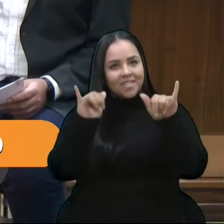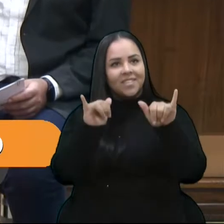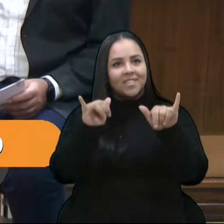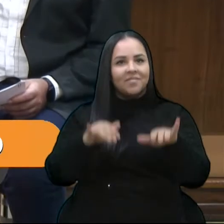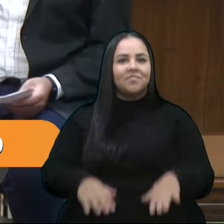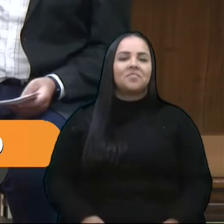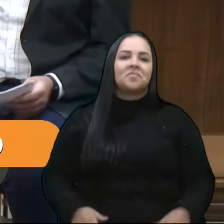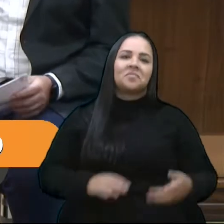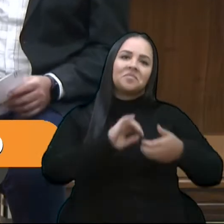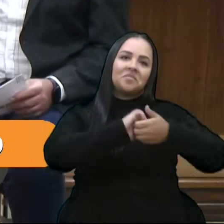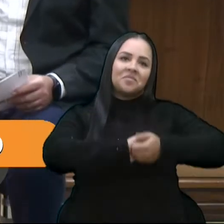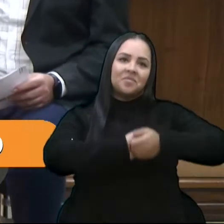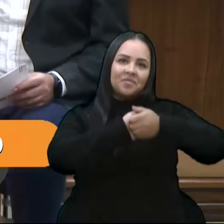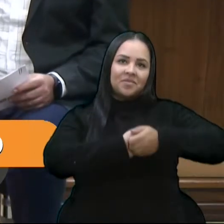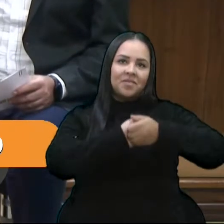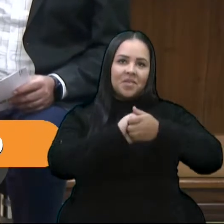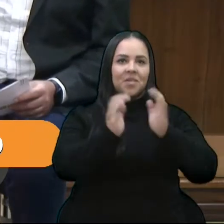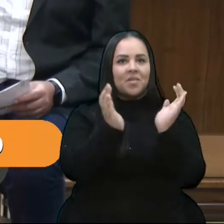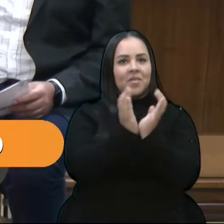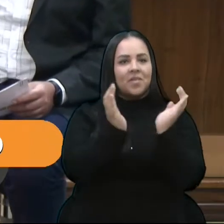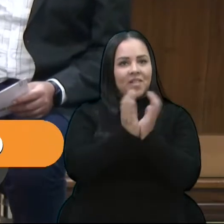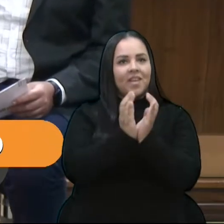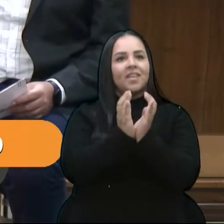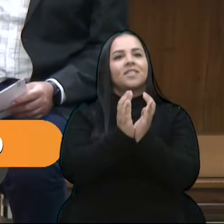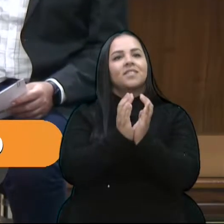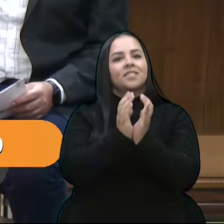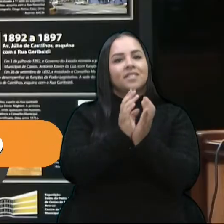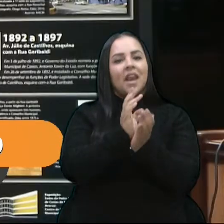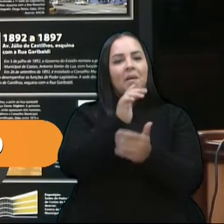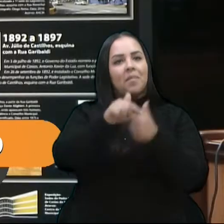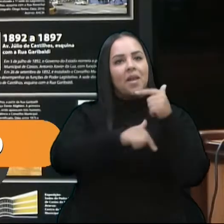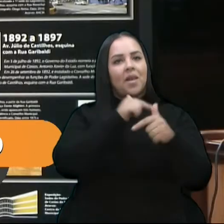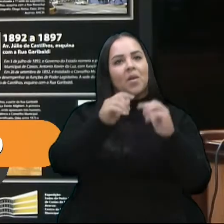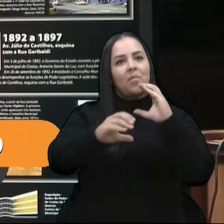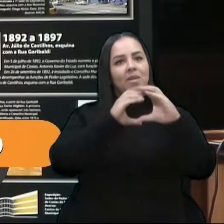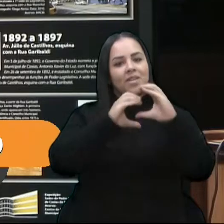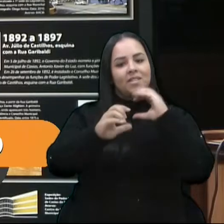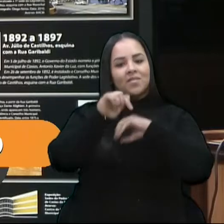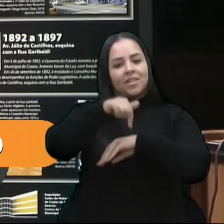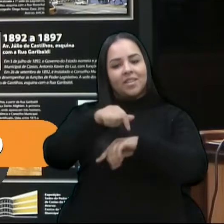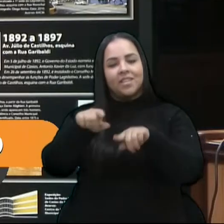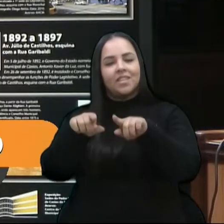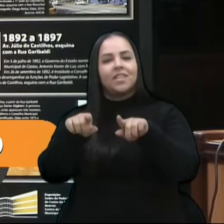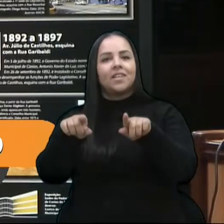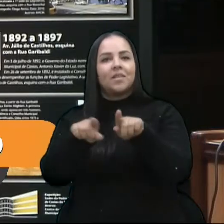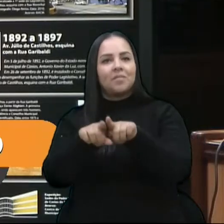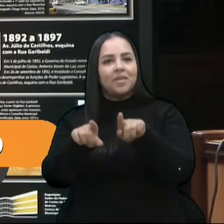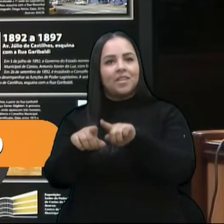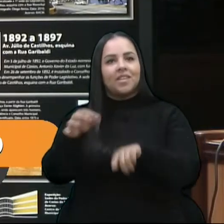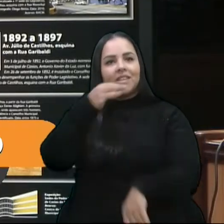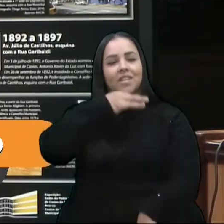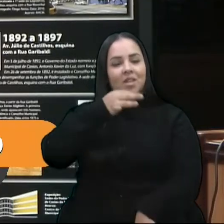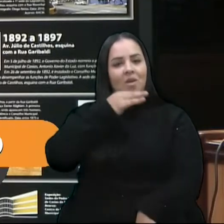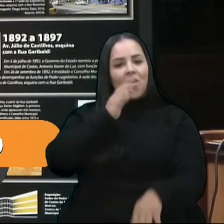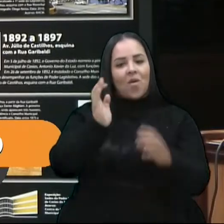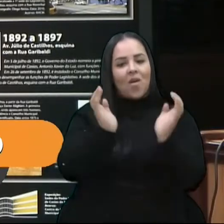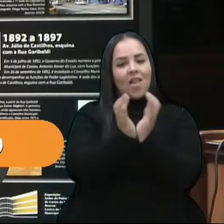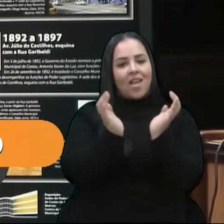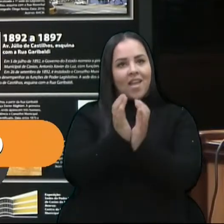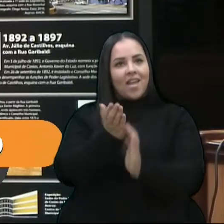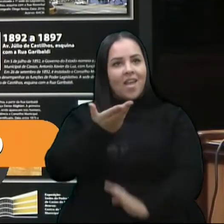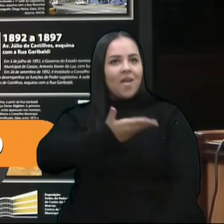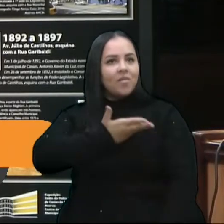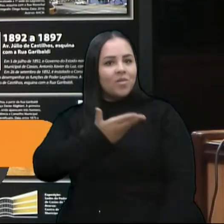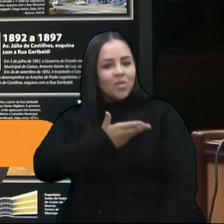Armiliato, nosso chefe da assessoria de comunicação social aqui na Câmara de Vereadores de Caxias do Sul, meu colega, meu amigo. Dividiremos